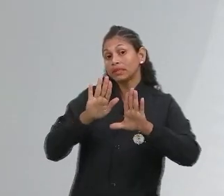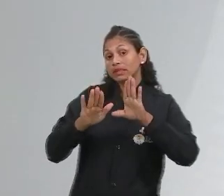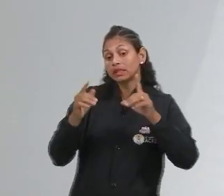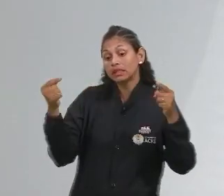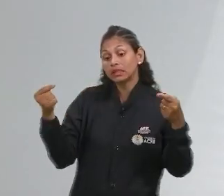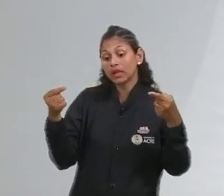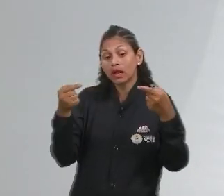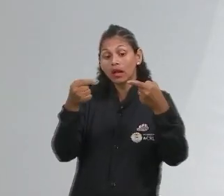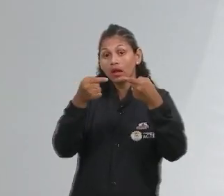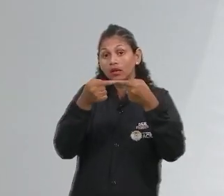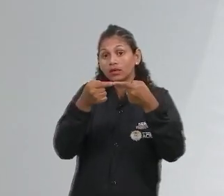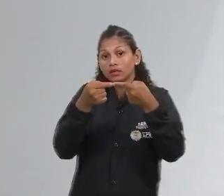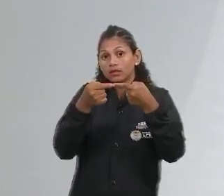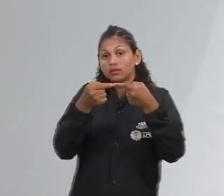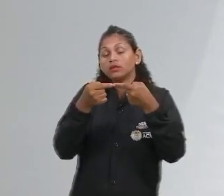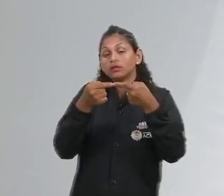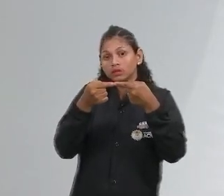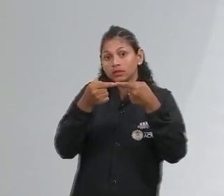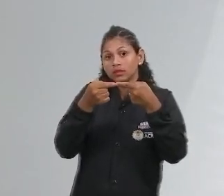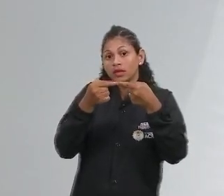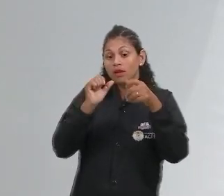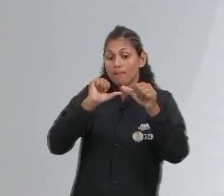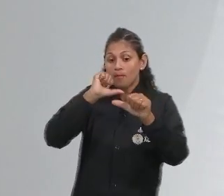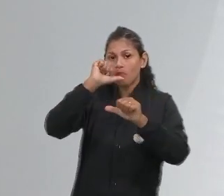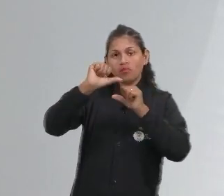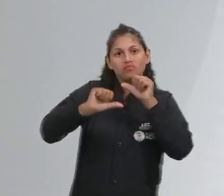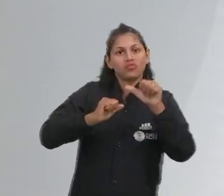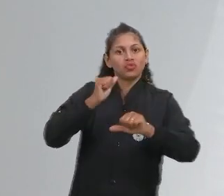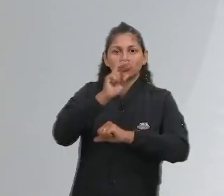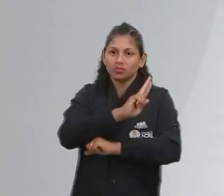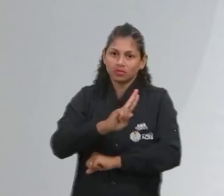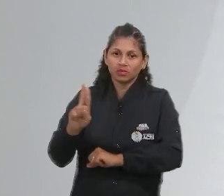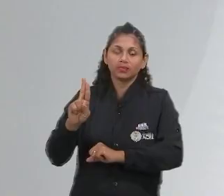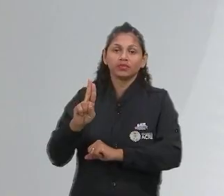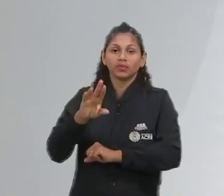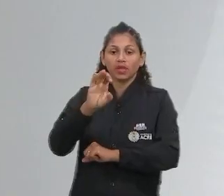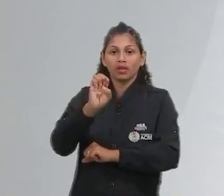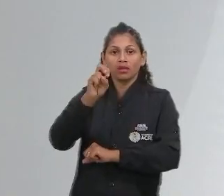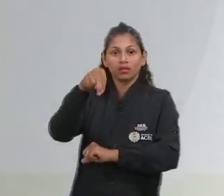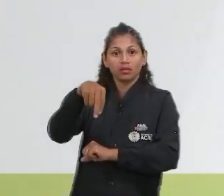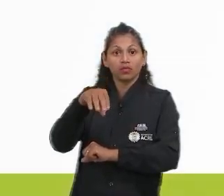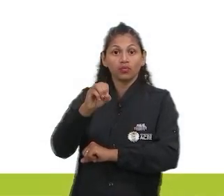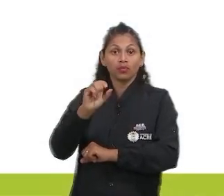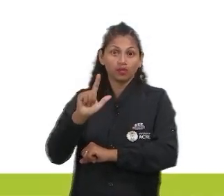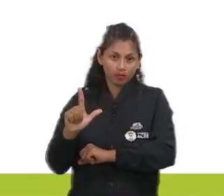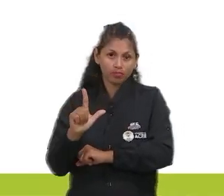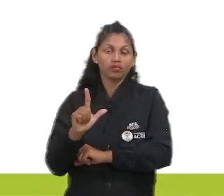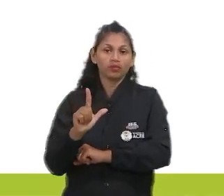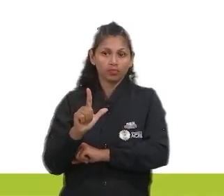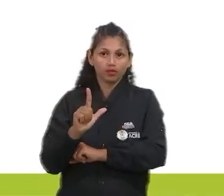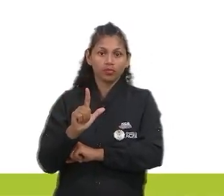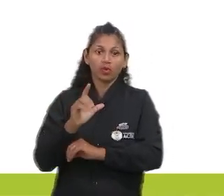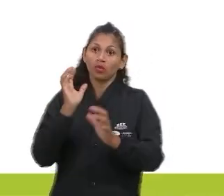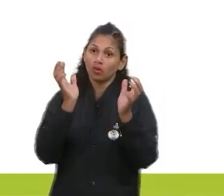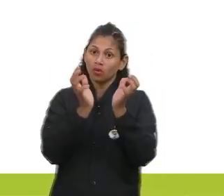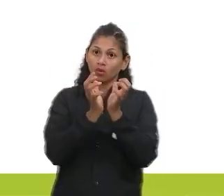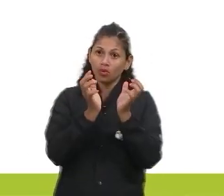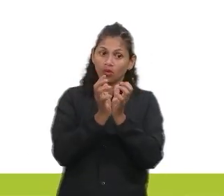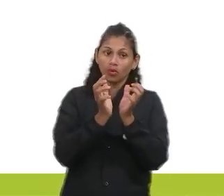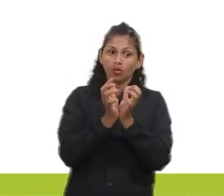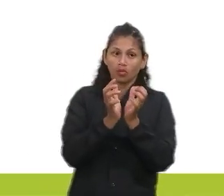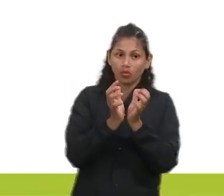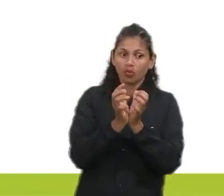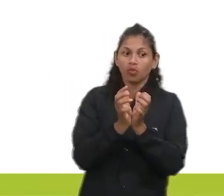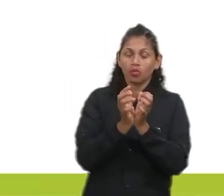pode ser considerado um enol. O que é um enol? Ele é um grupo, quando eu tenho a hidroxila,